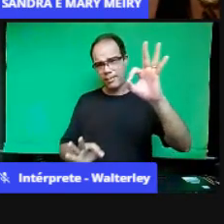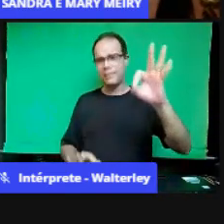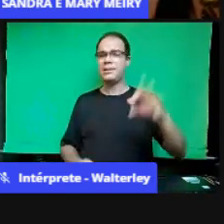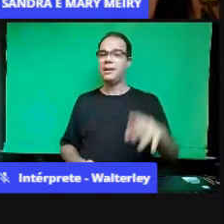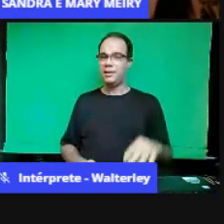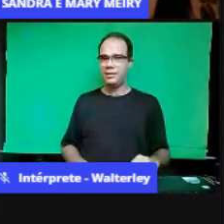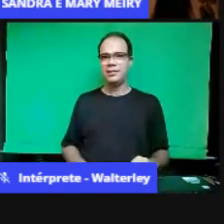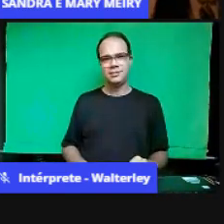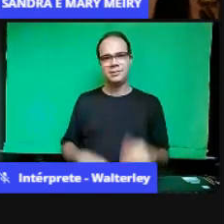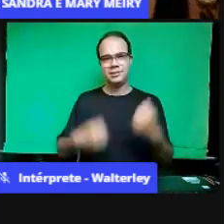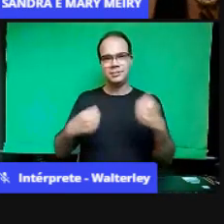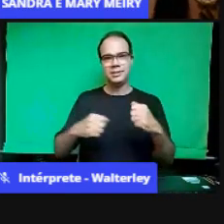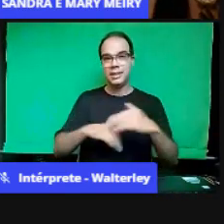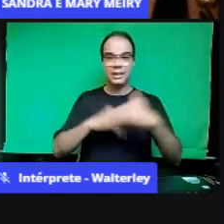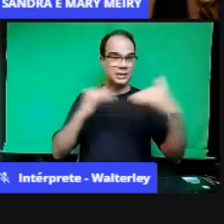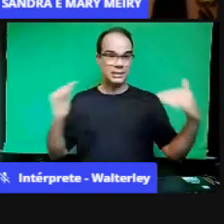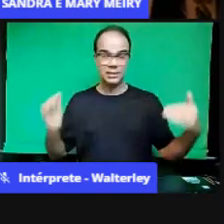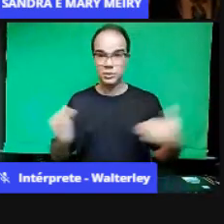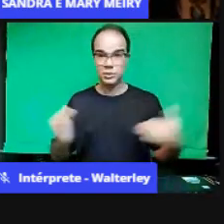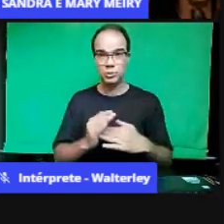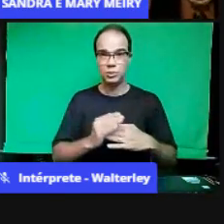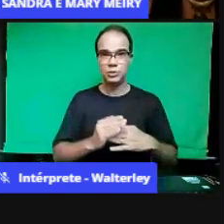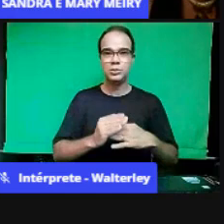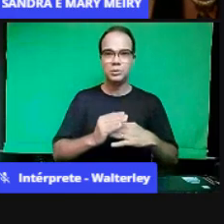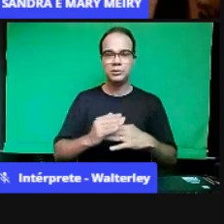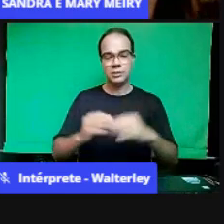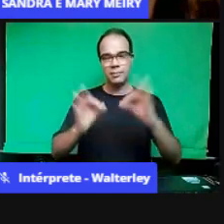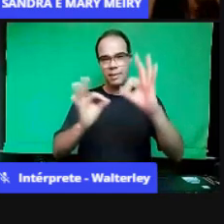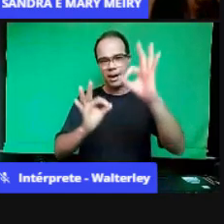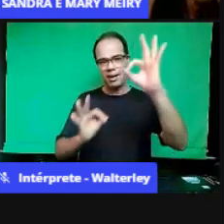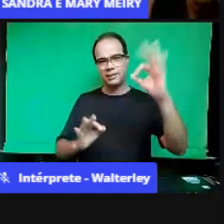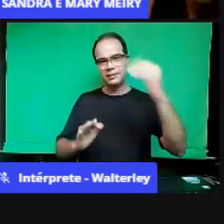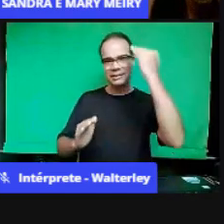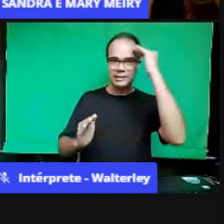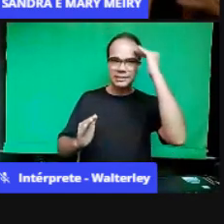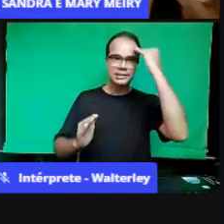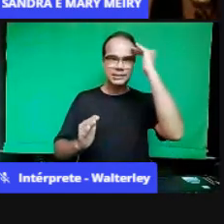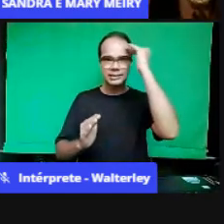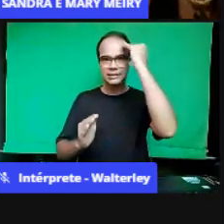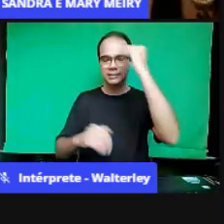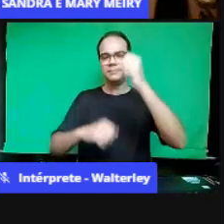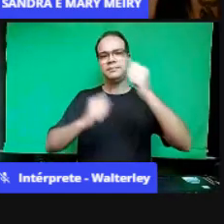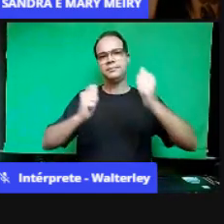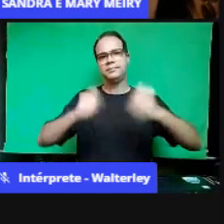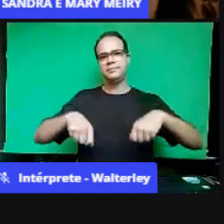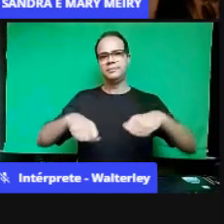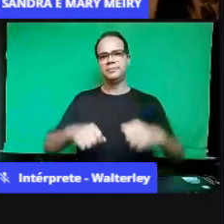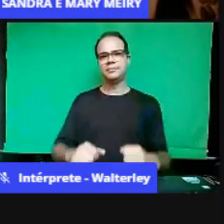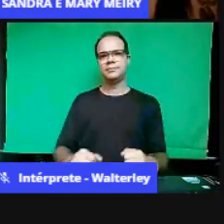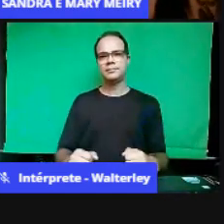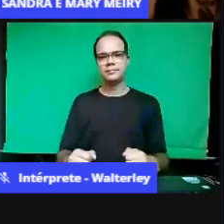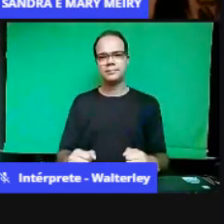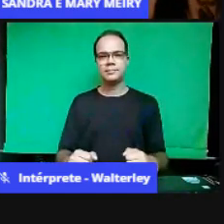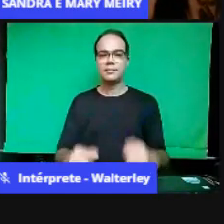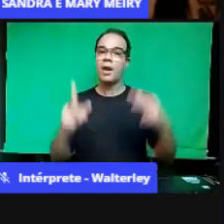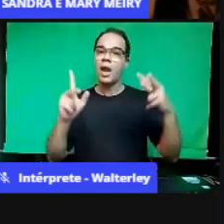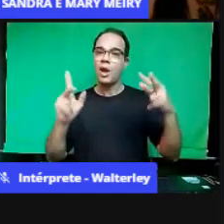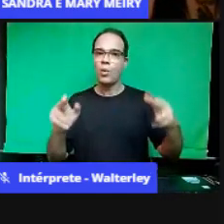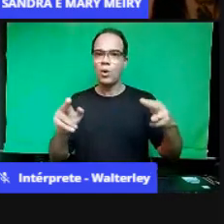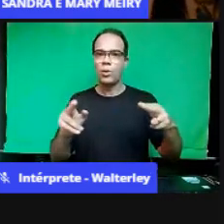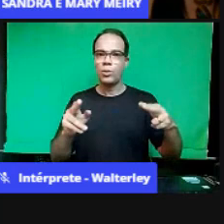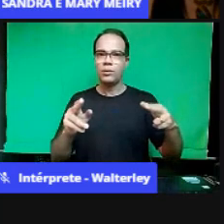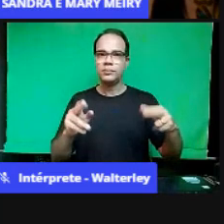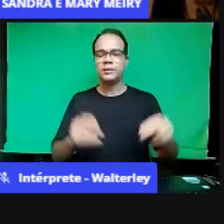as áreas do desenvolvimento humano, tá? E ela acompanha, normalmente ela acompanha o portfólio no